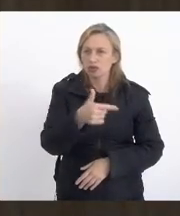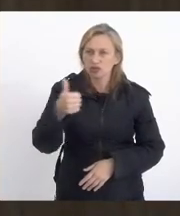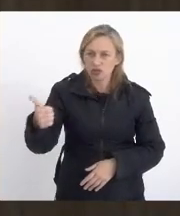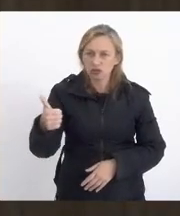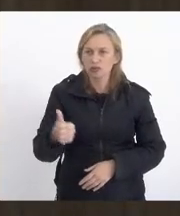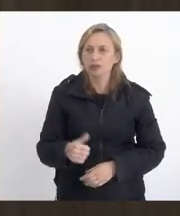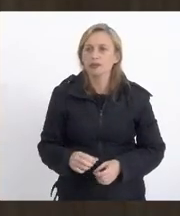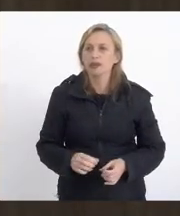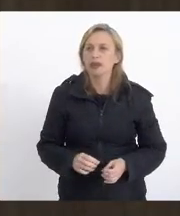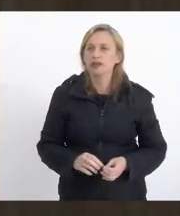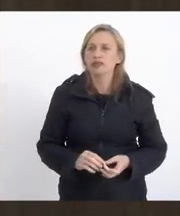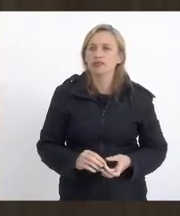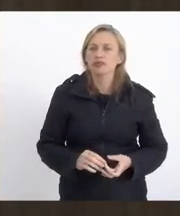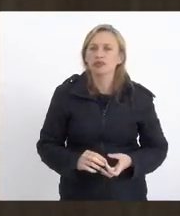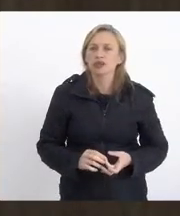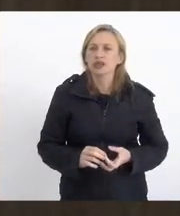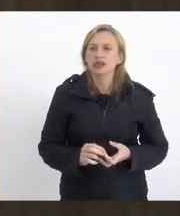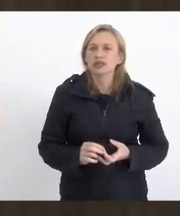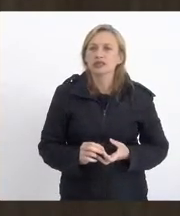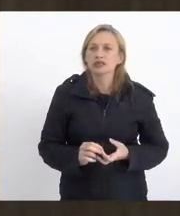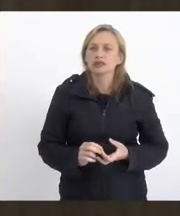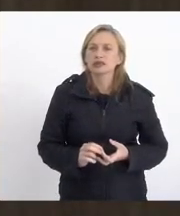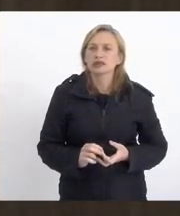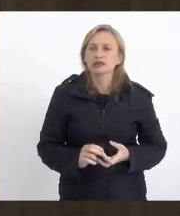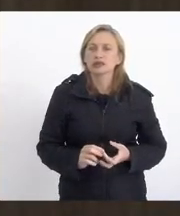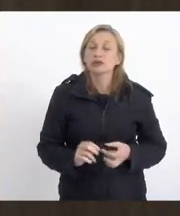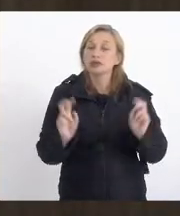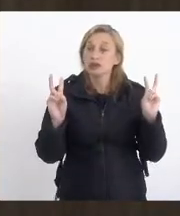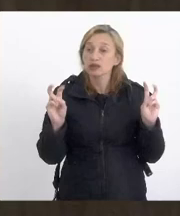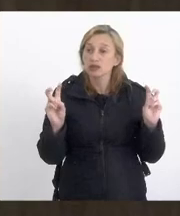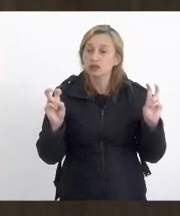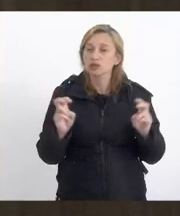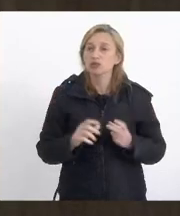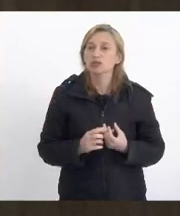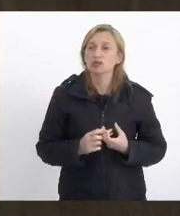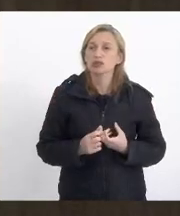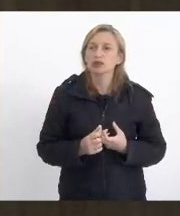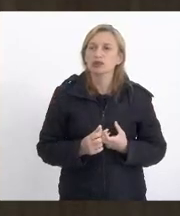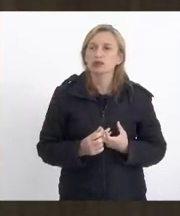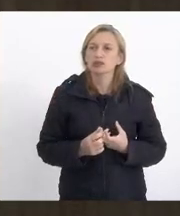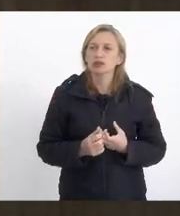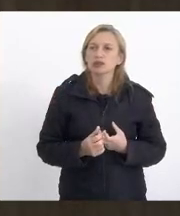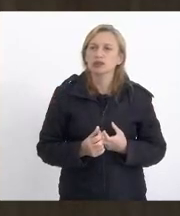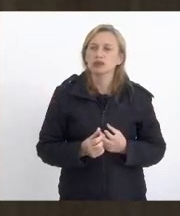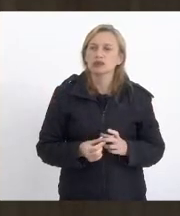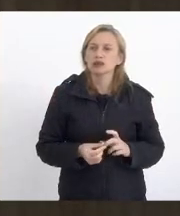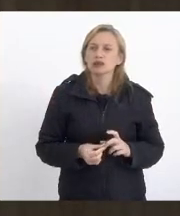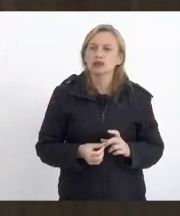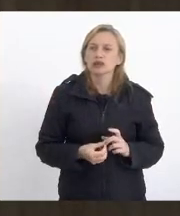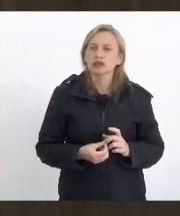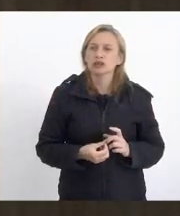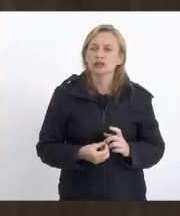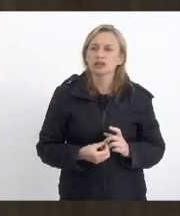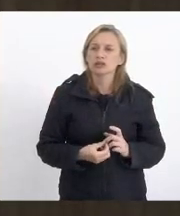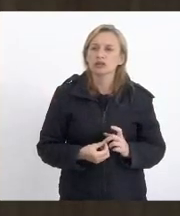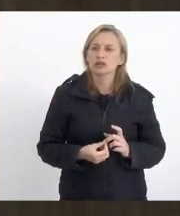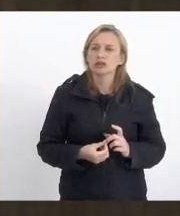9278/2021, simplesmente sana essa questão da indenização de adicional de